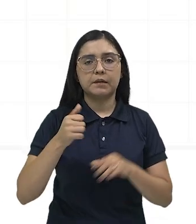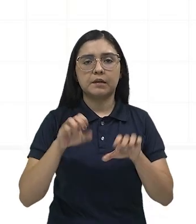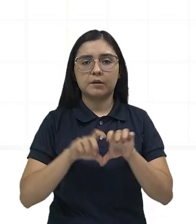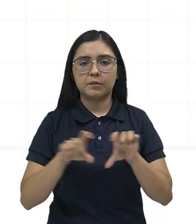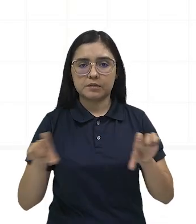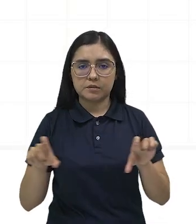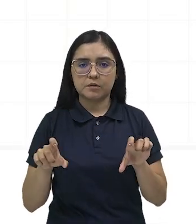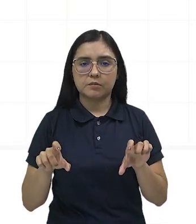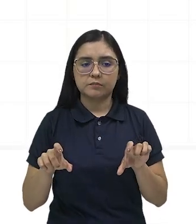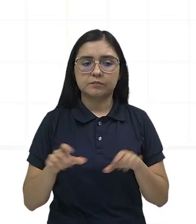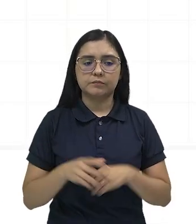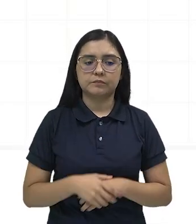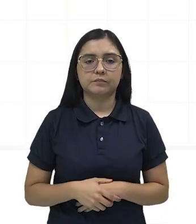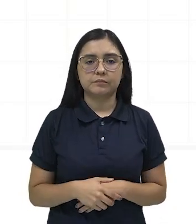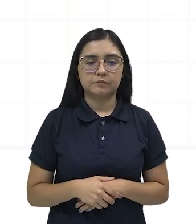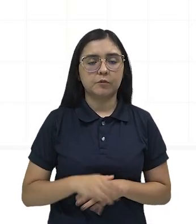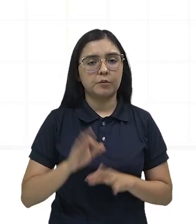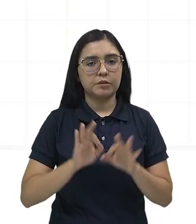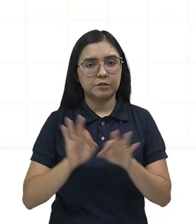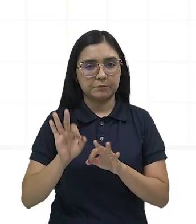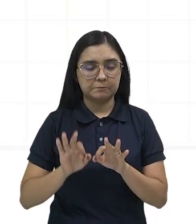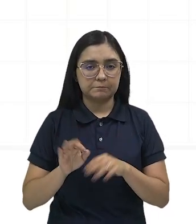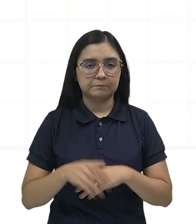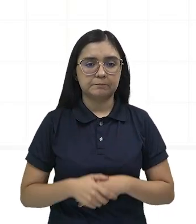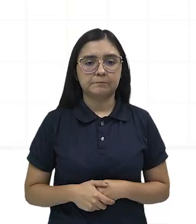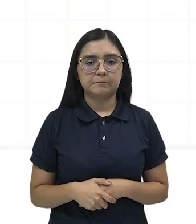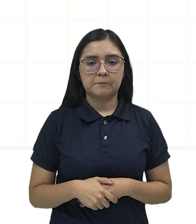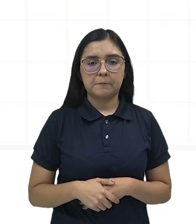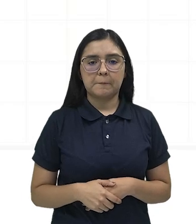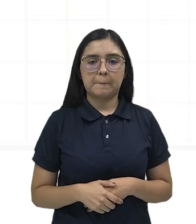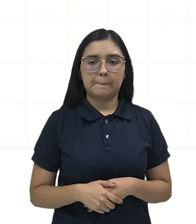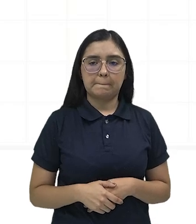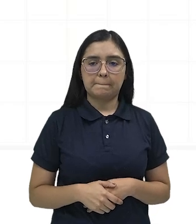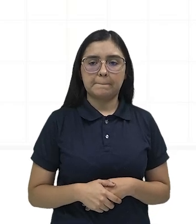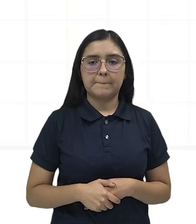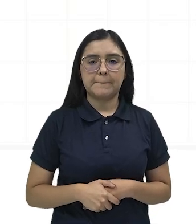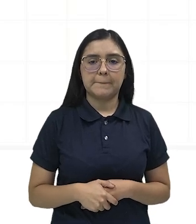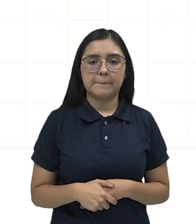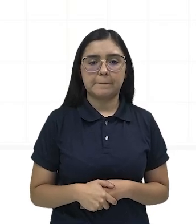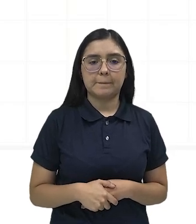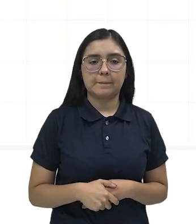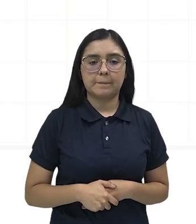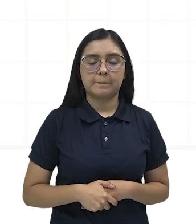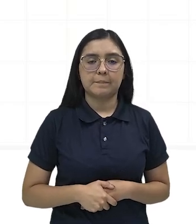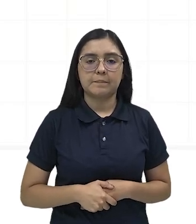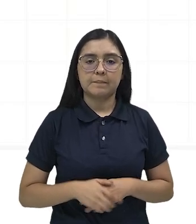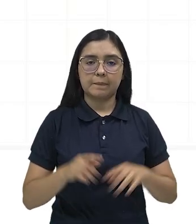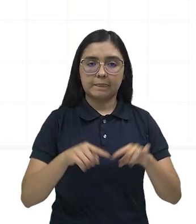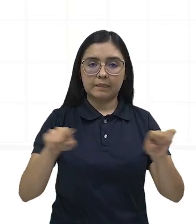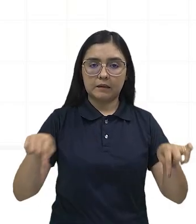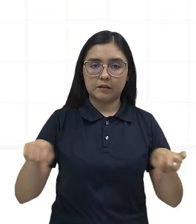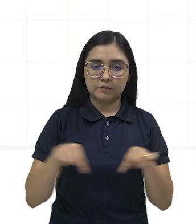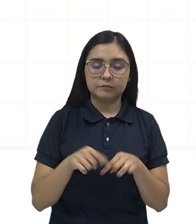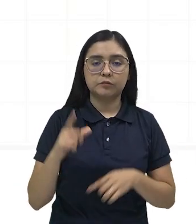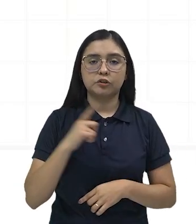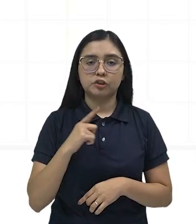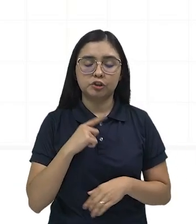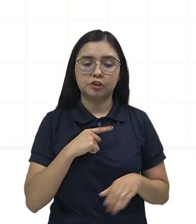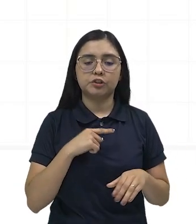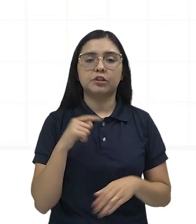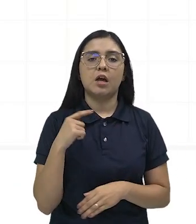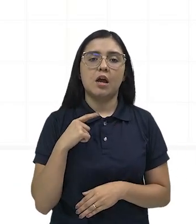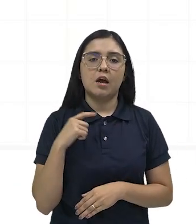equação linear, ó. Porque o que diz? Em um estacionamento havia carros